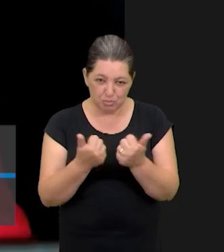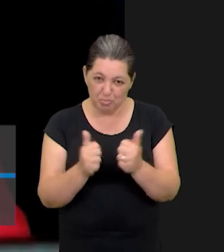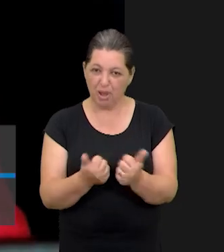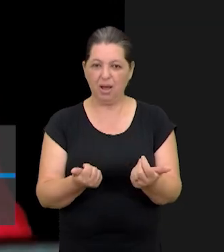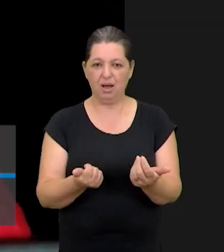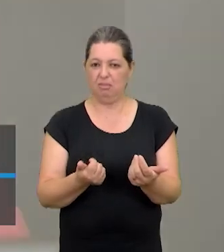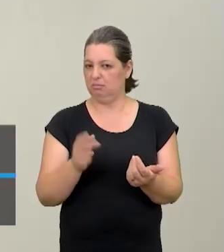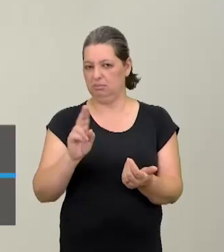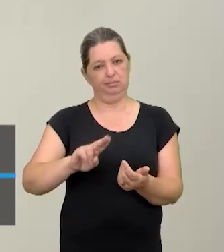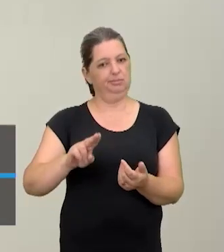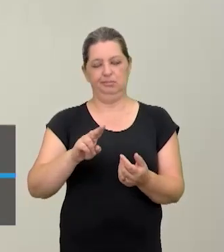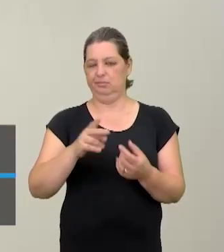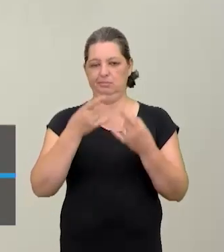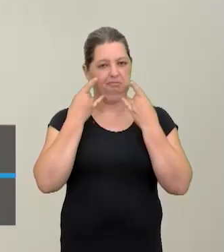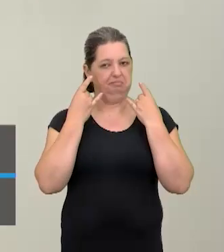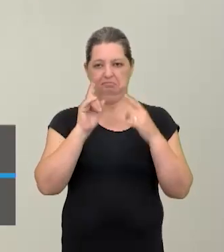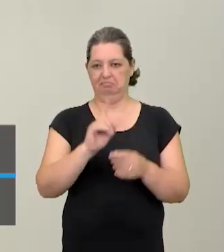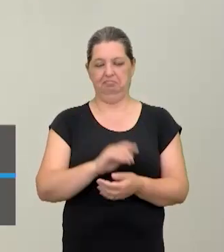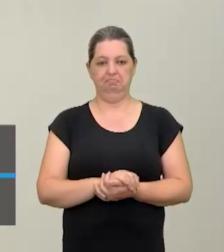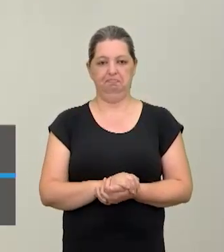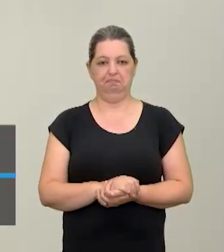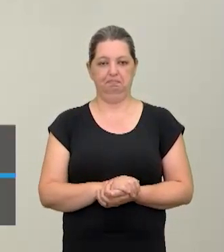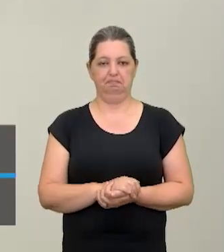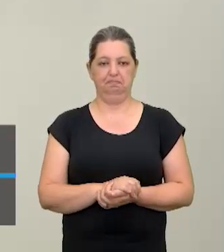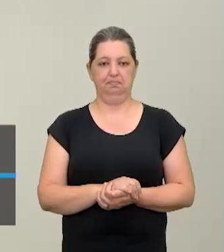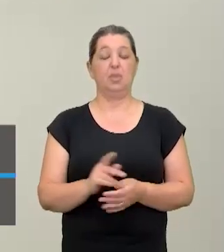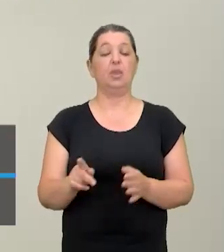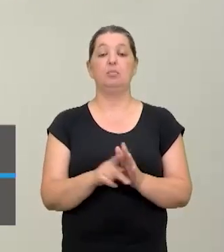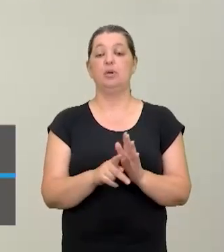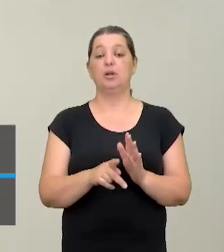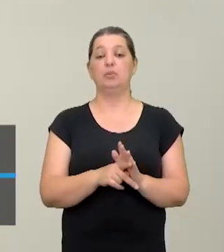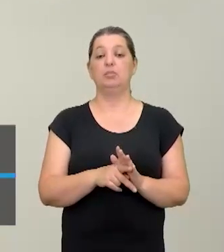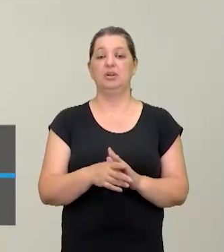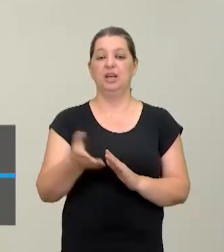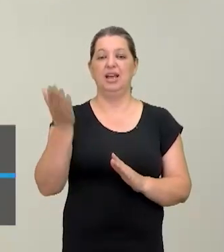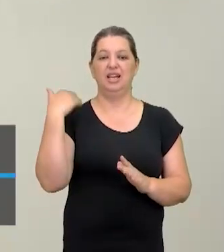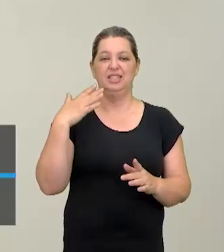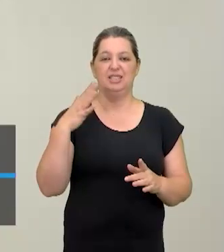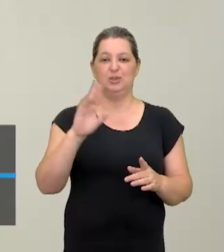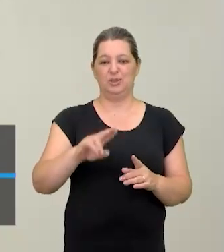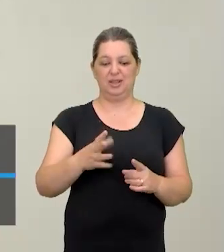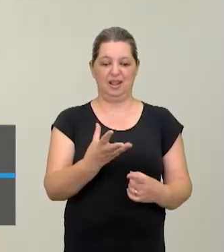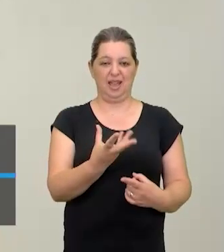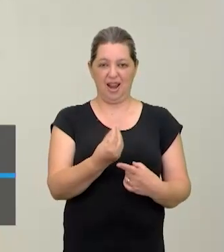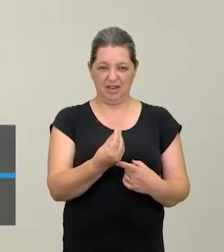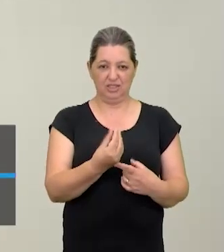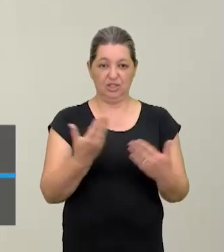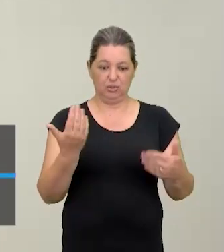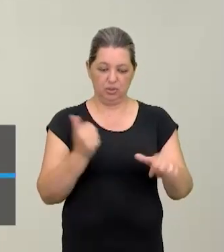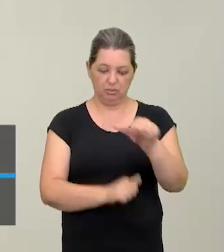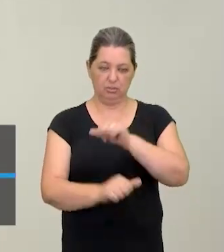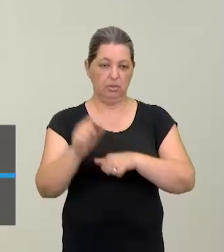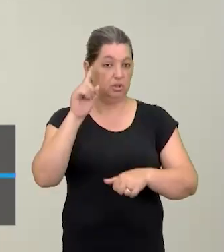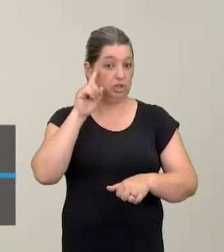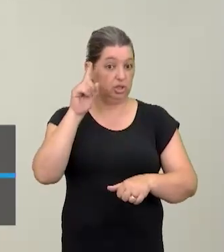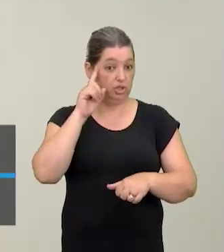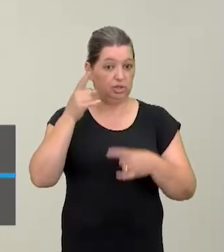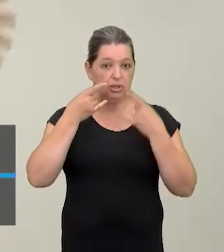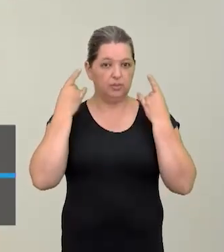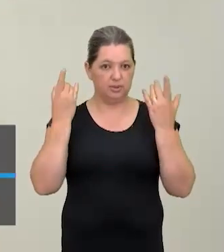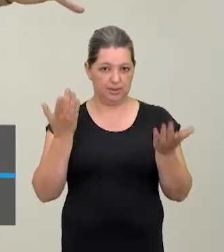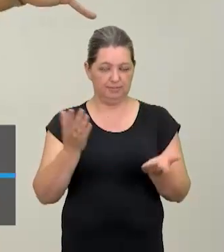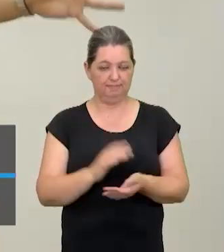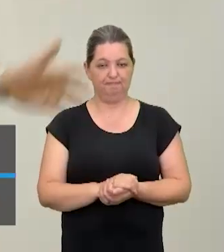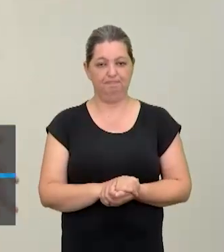Isso aí, então. A máscara, que era um aspecto aí artístico, começou a se tornar cotidiano. Olha como teve essa mudança. Agora,